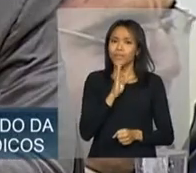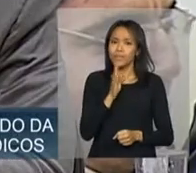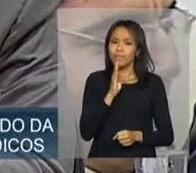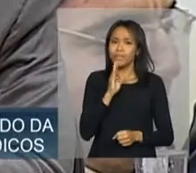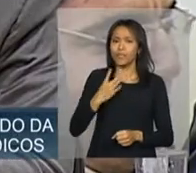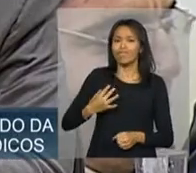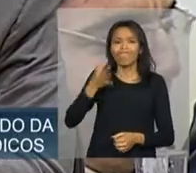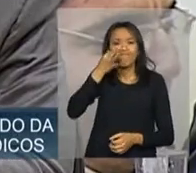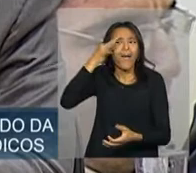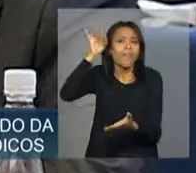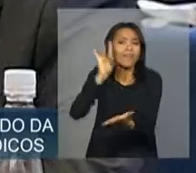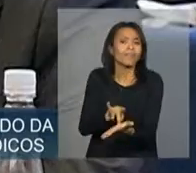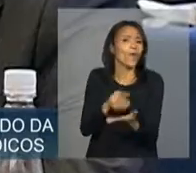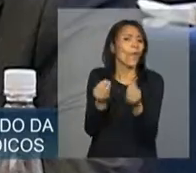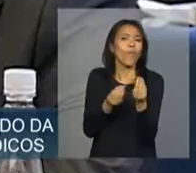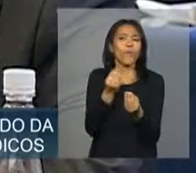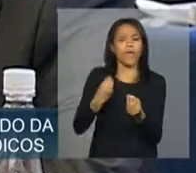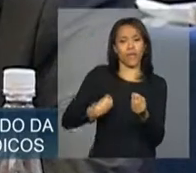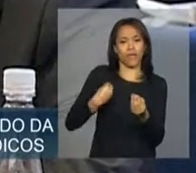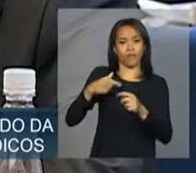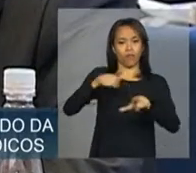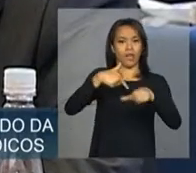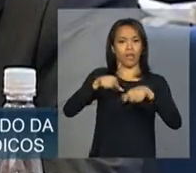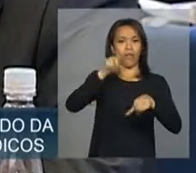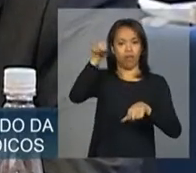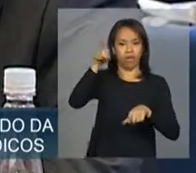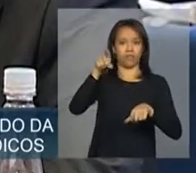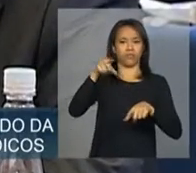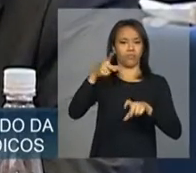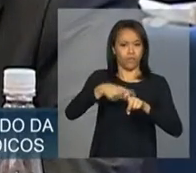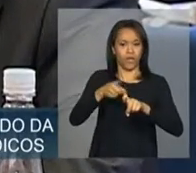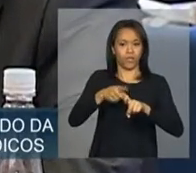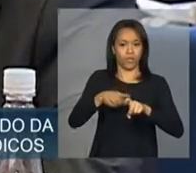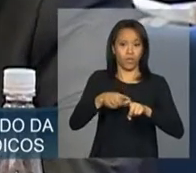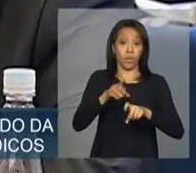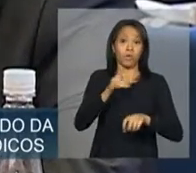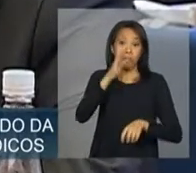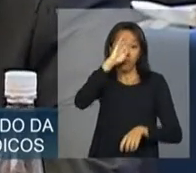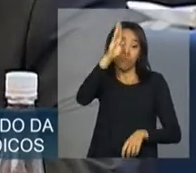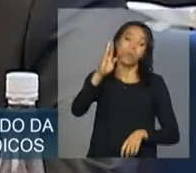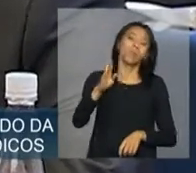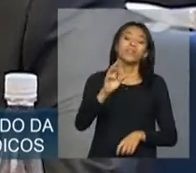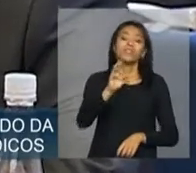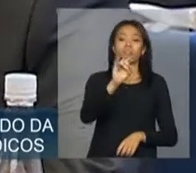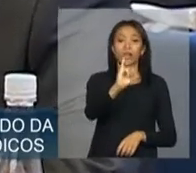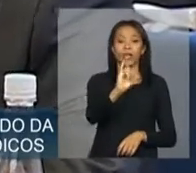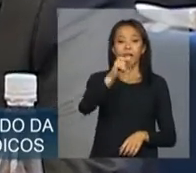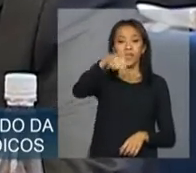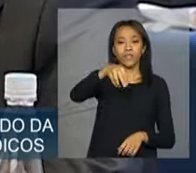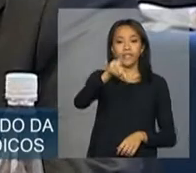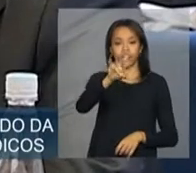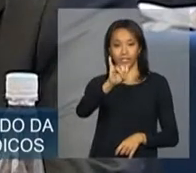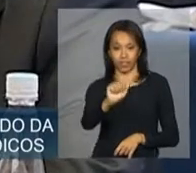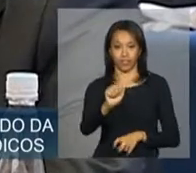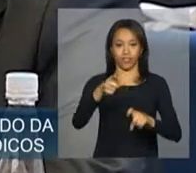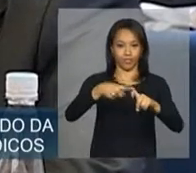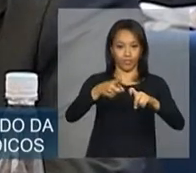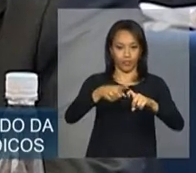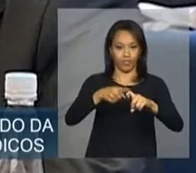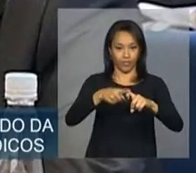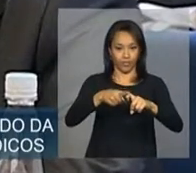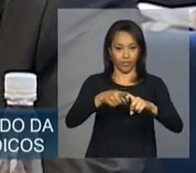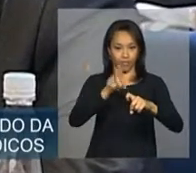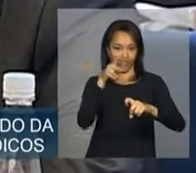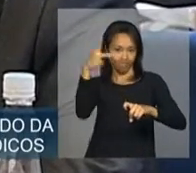principalmente é indianos eles são na grande maioria o que se chama de de